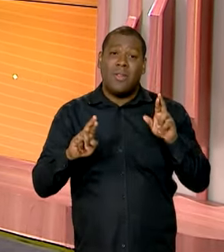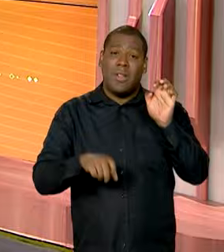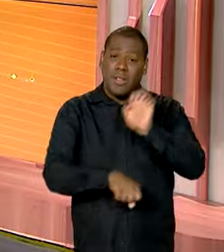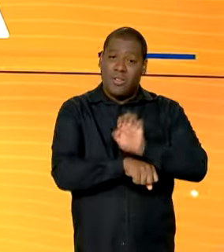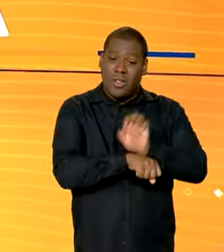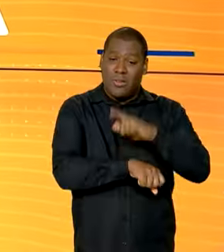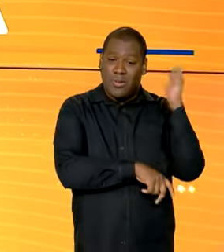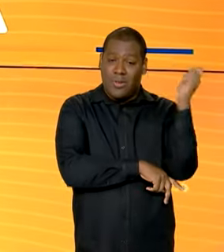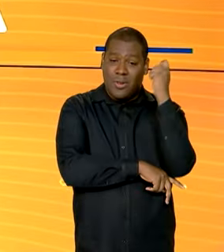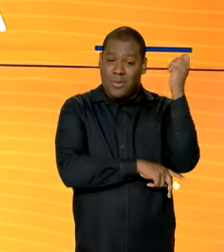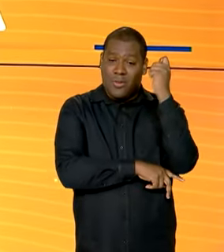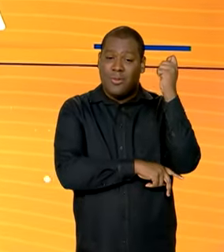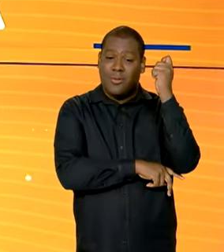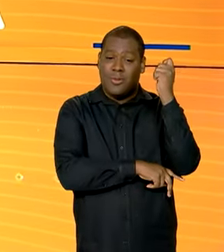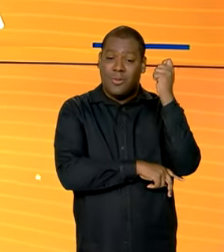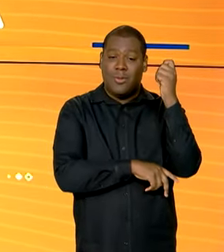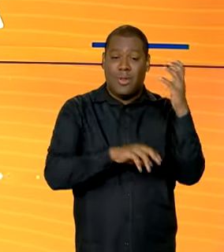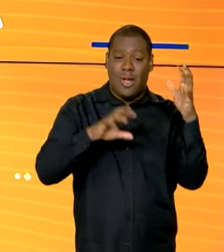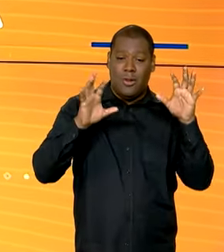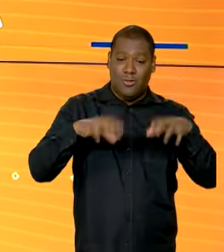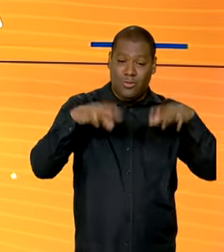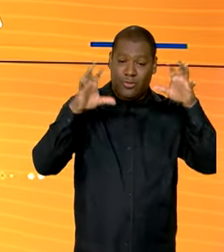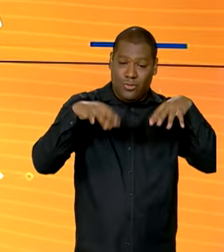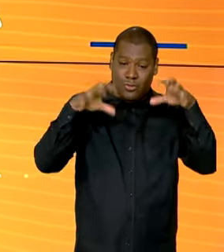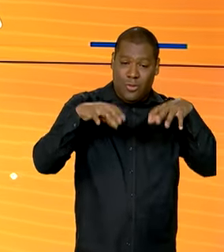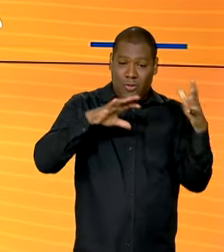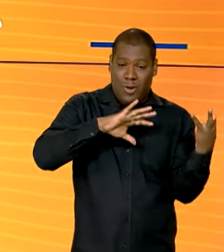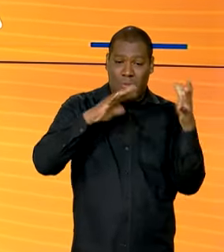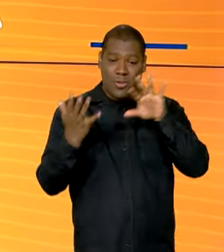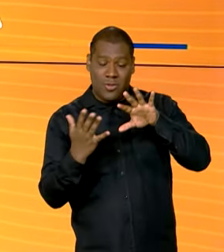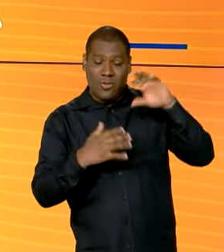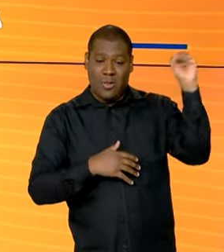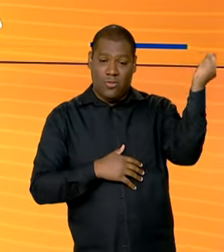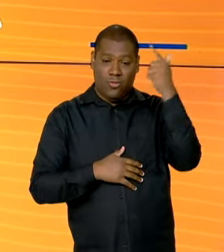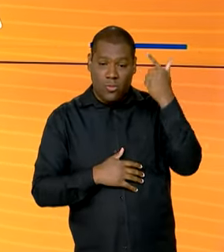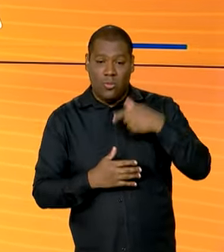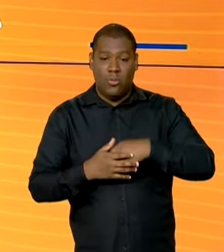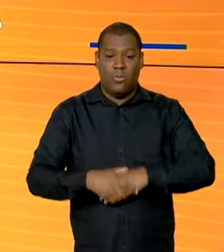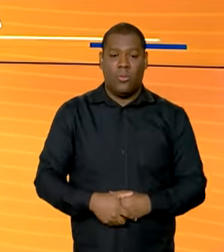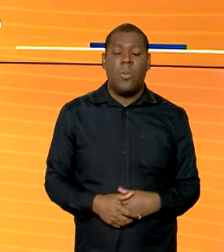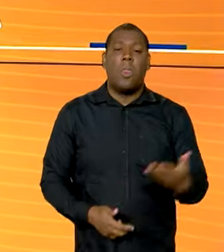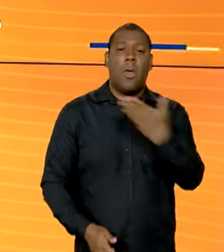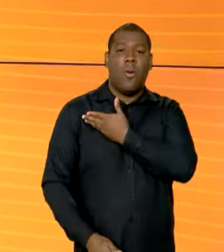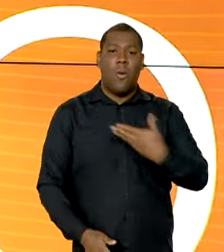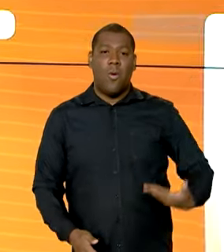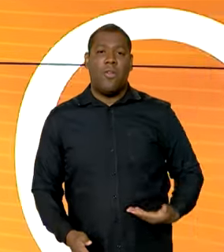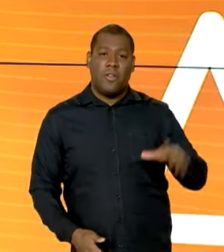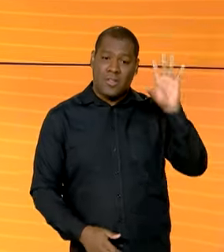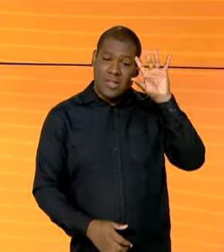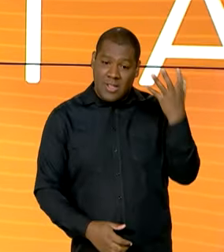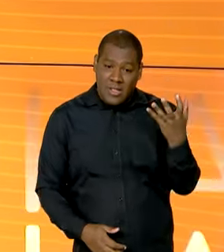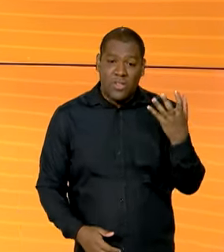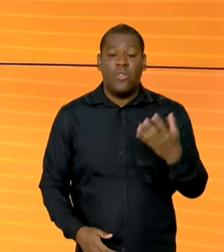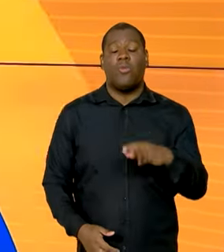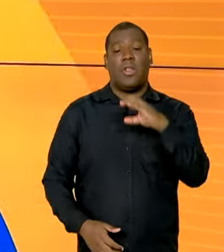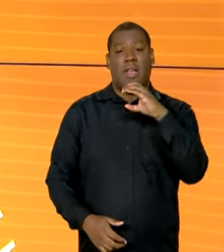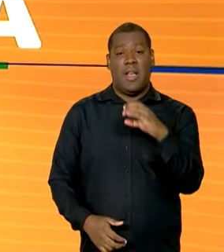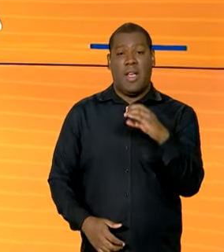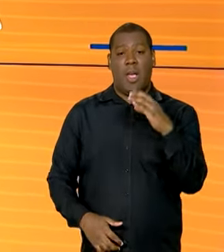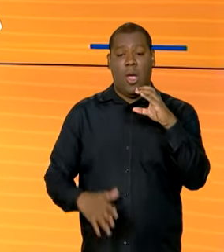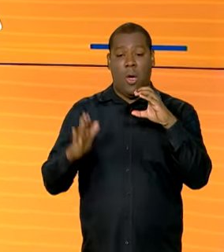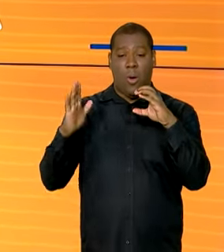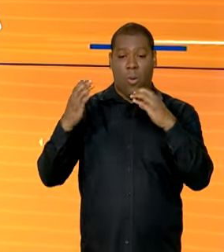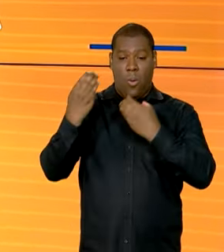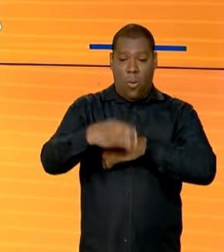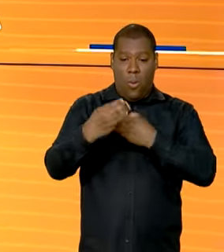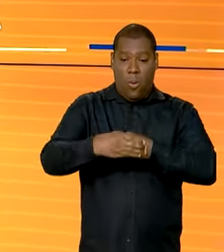Sul. E com essa situação de calamidade no Rio Grande do Sul, o governo decidiu adiar o concurso nacional unificado, que